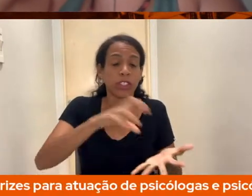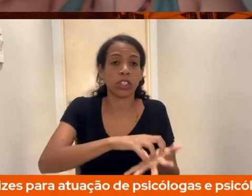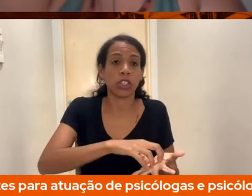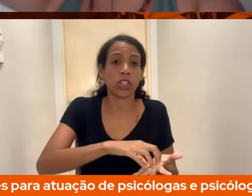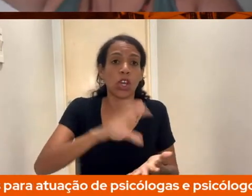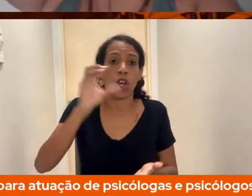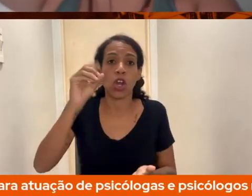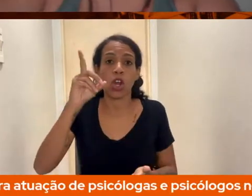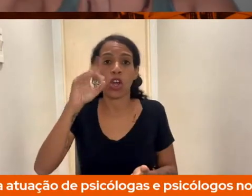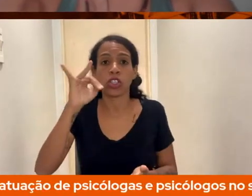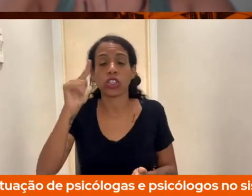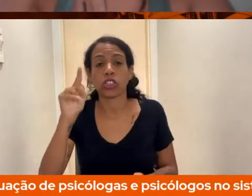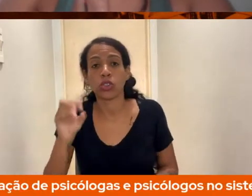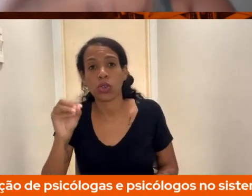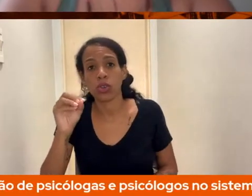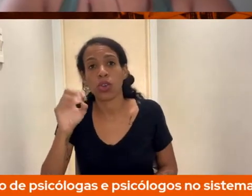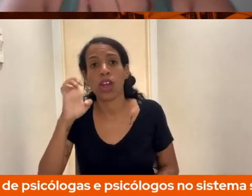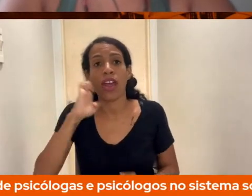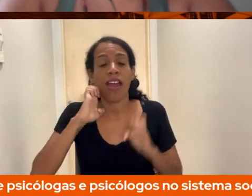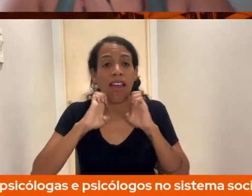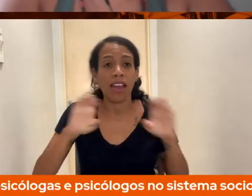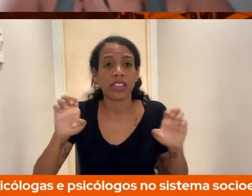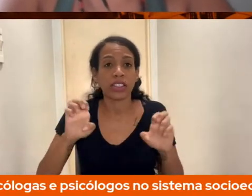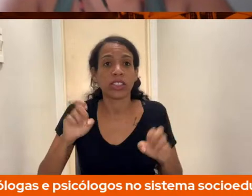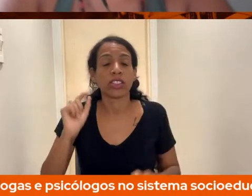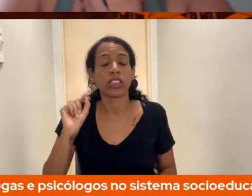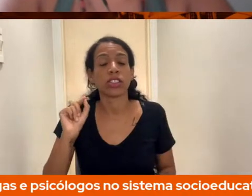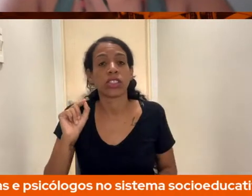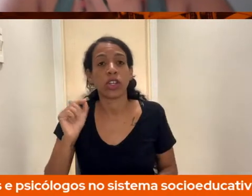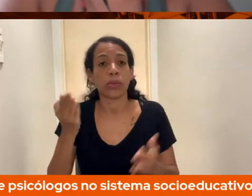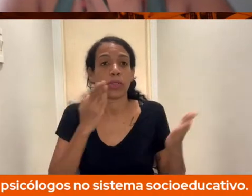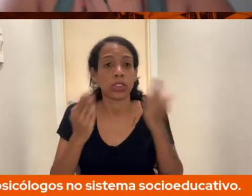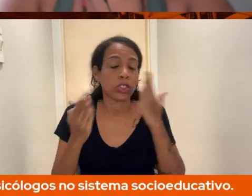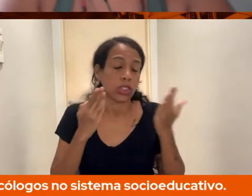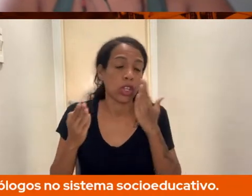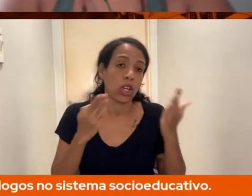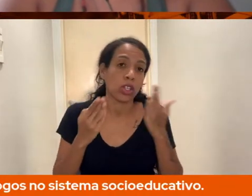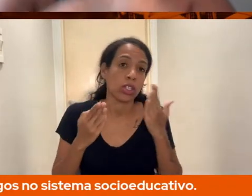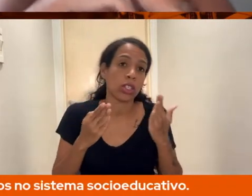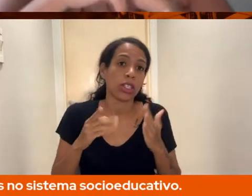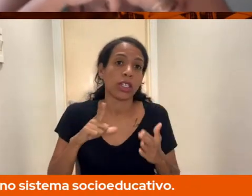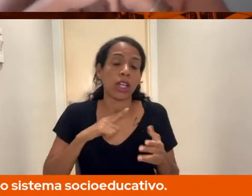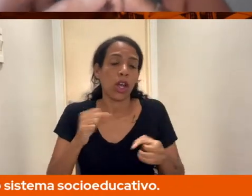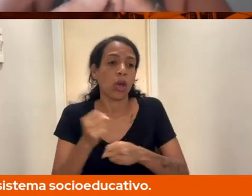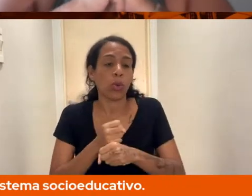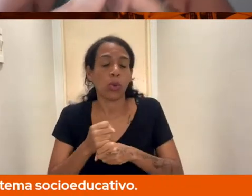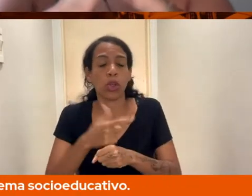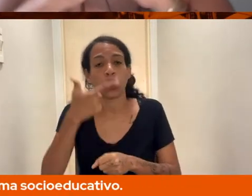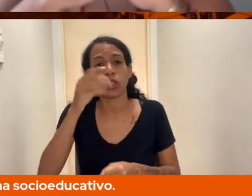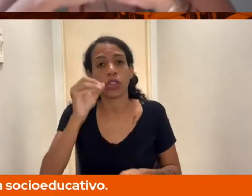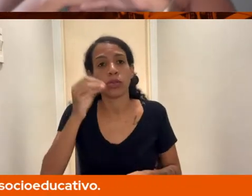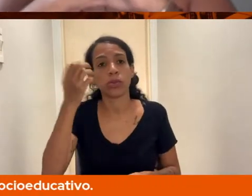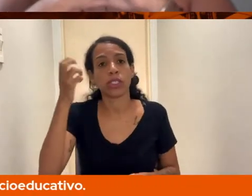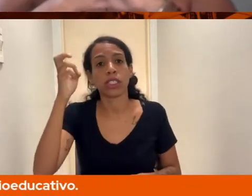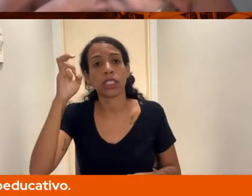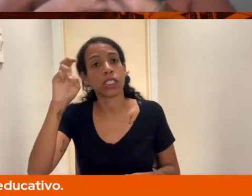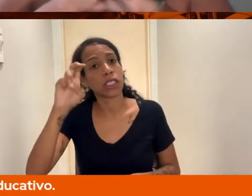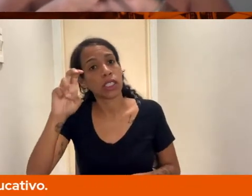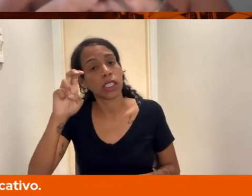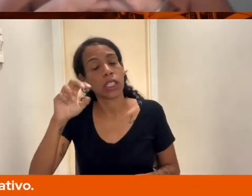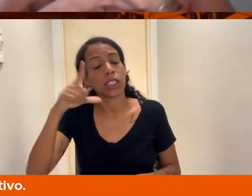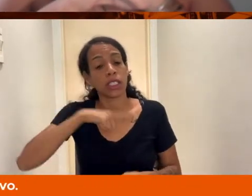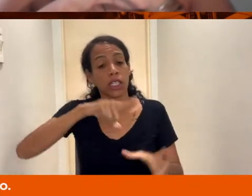de Ética do Psicólogo. O Código de Ética, em sua revisão, no ano de 2005, destaca em